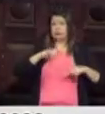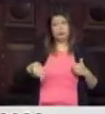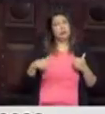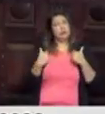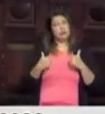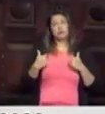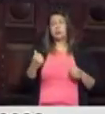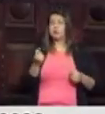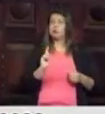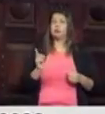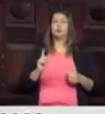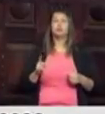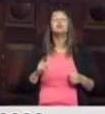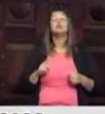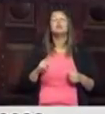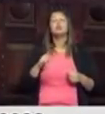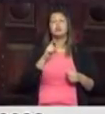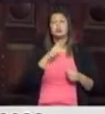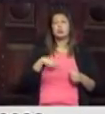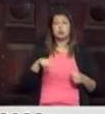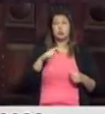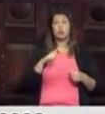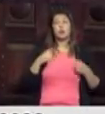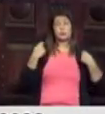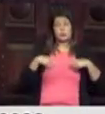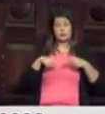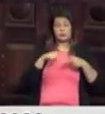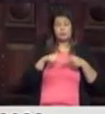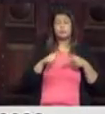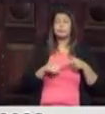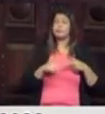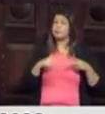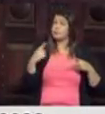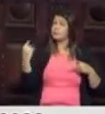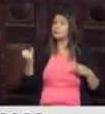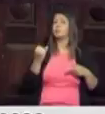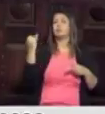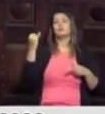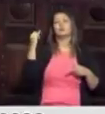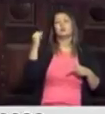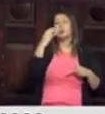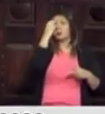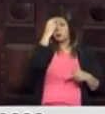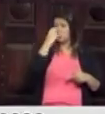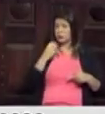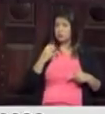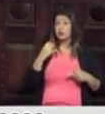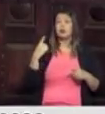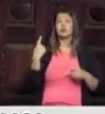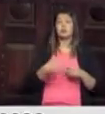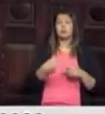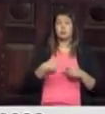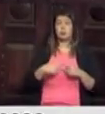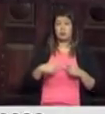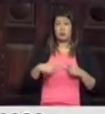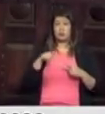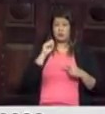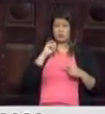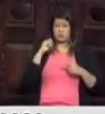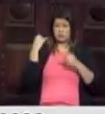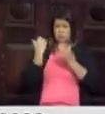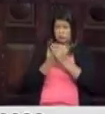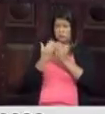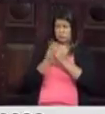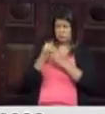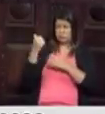tenha sido desvendado? Esse é um tema que nós vamos ter que tratar com muita seriedade, pois os números, os